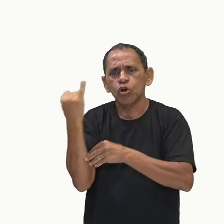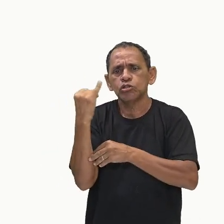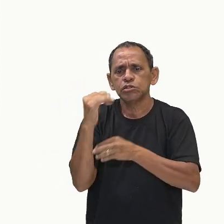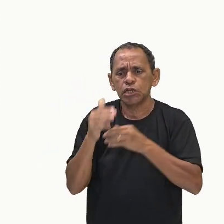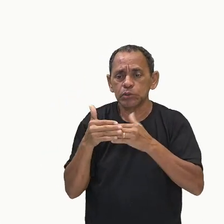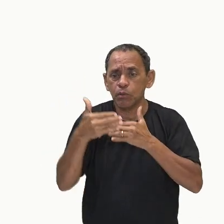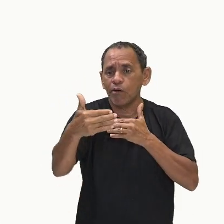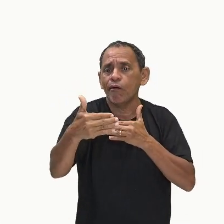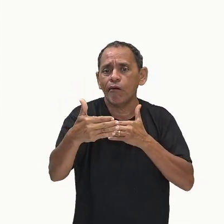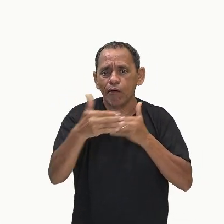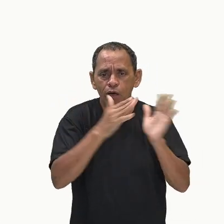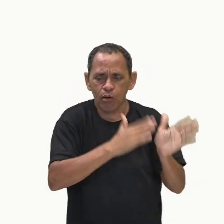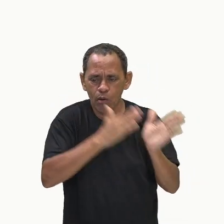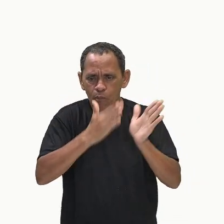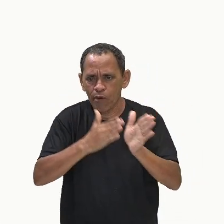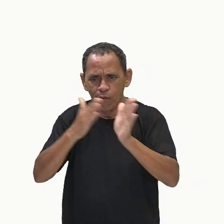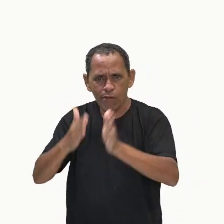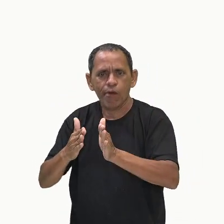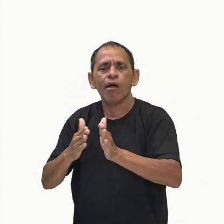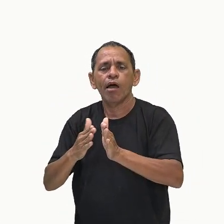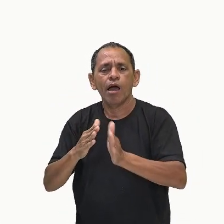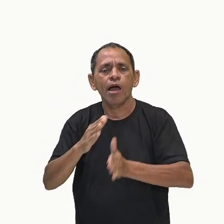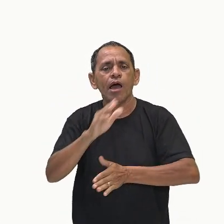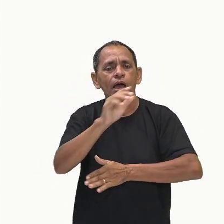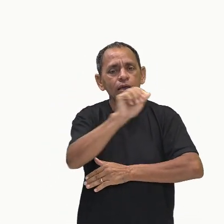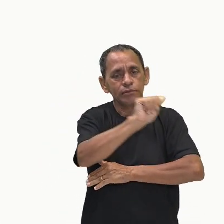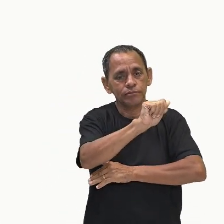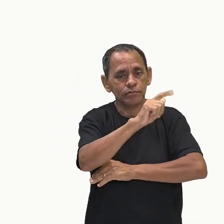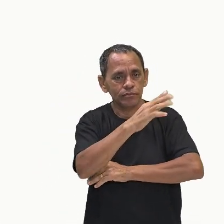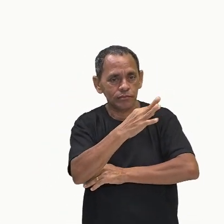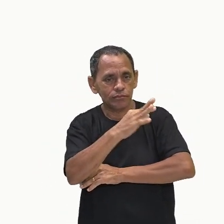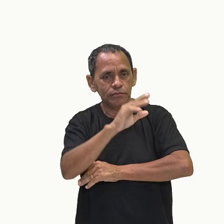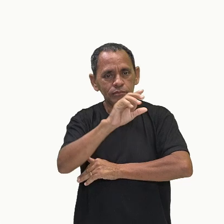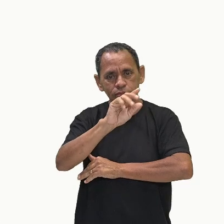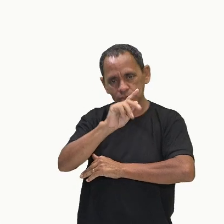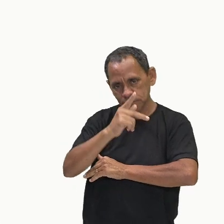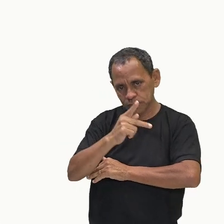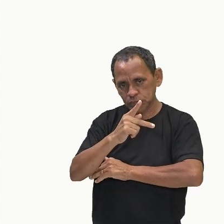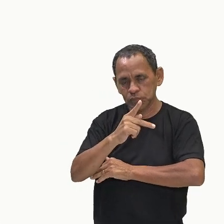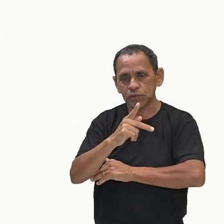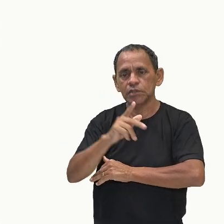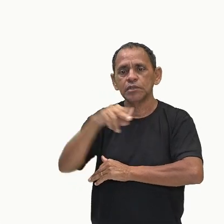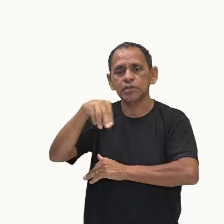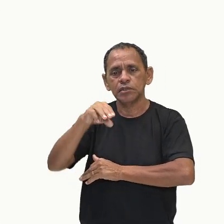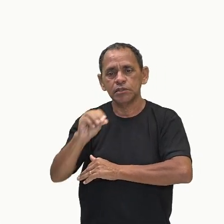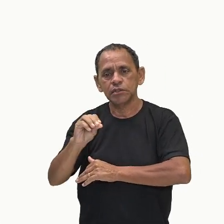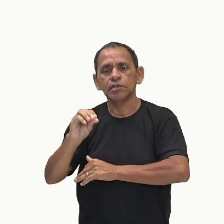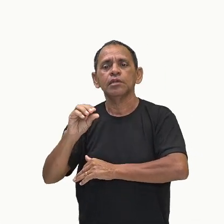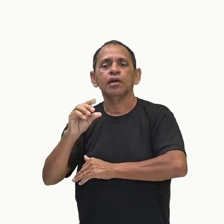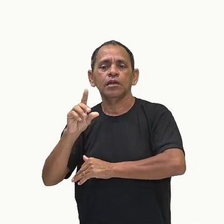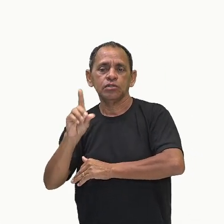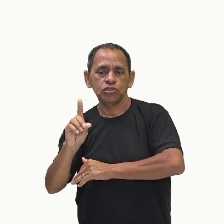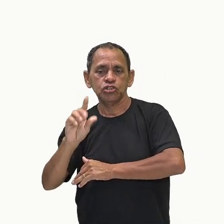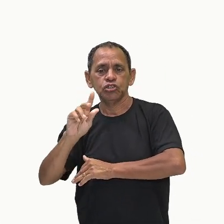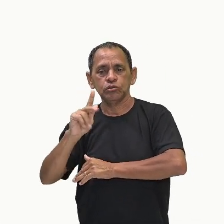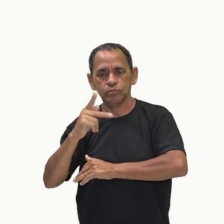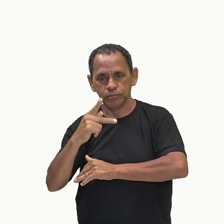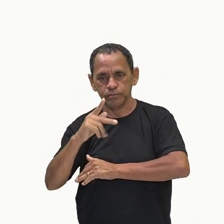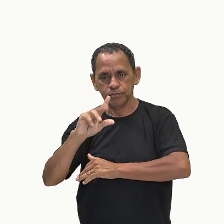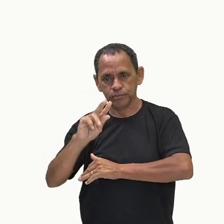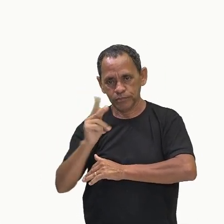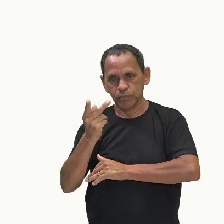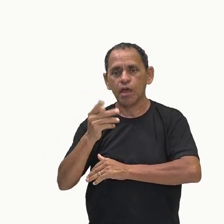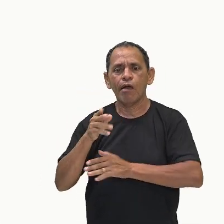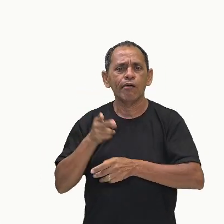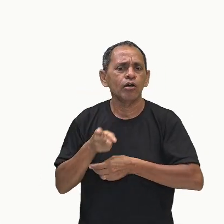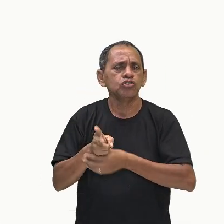fase, que são o ATP e o NADPH. E aqui termina a nossa fase clara. Para dar